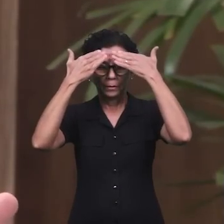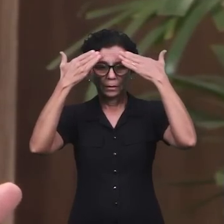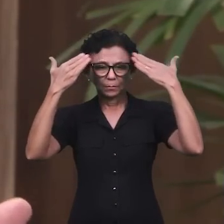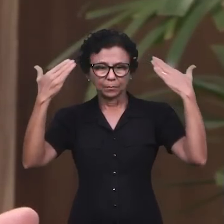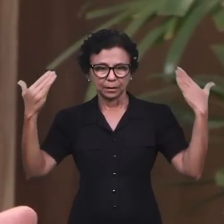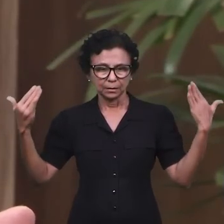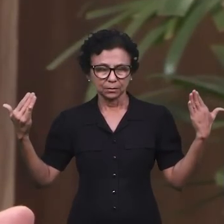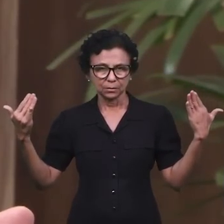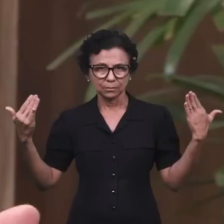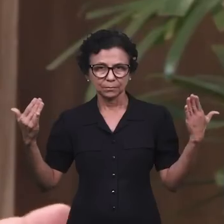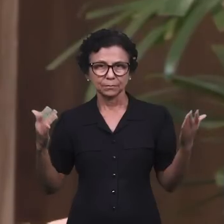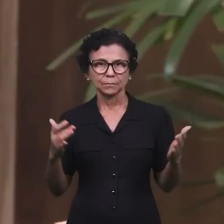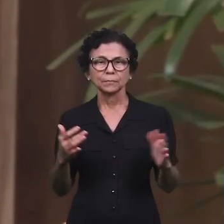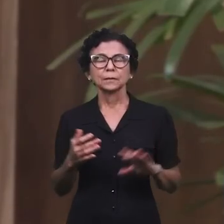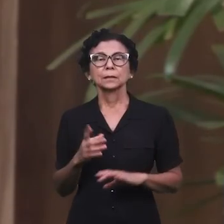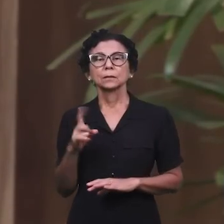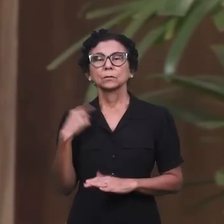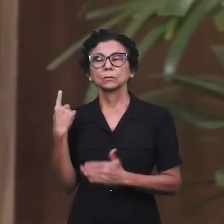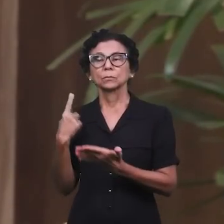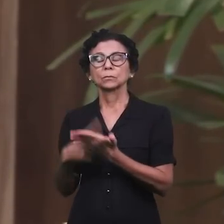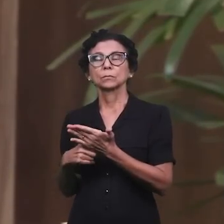nosso compromisso ele é com a